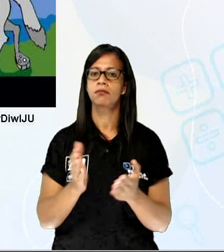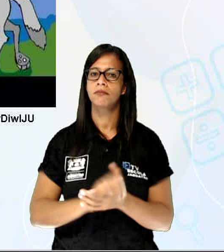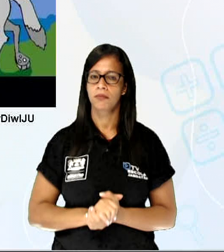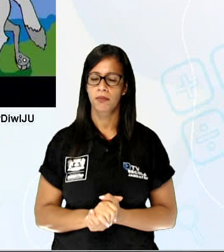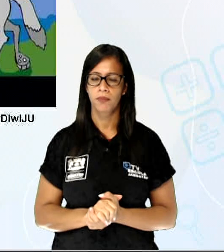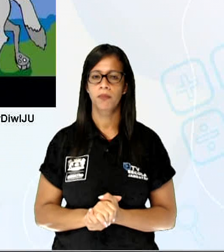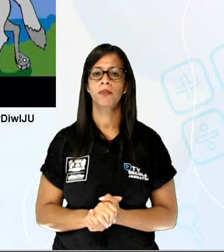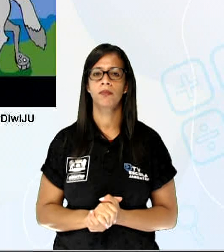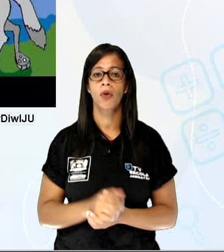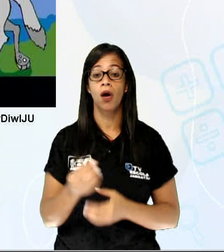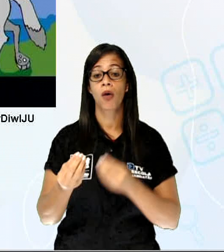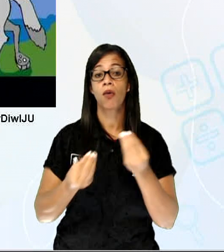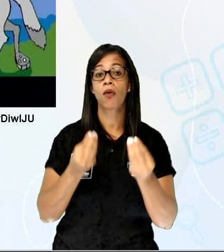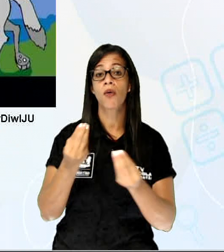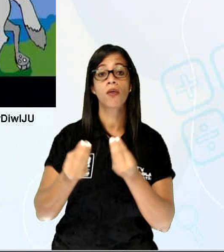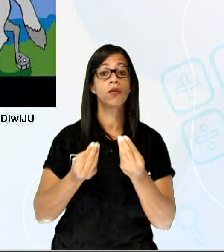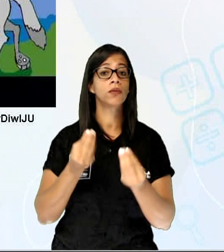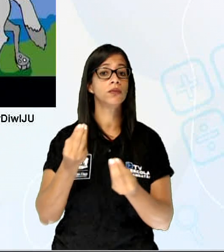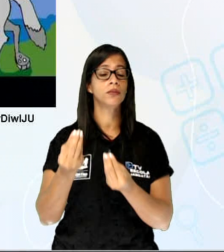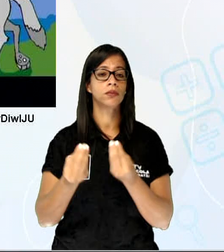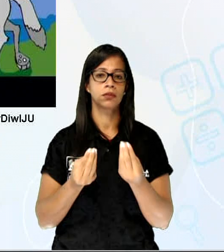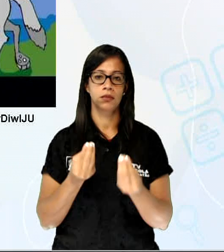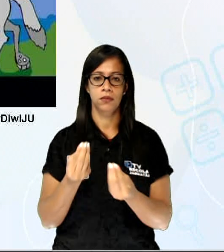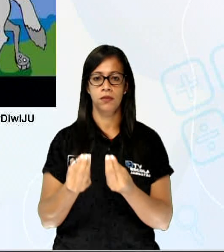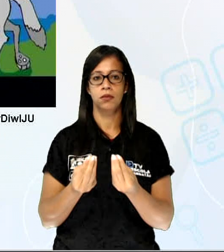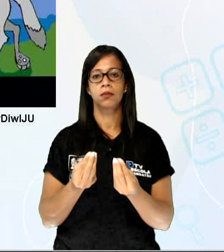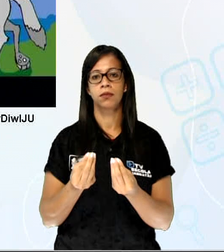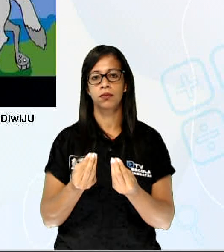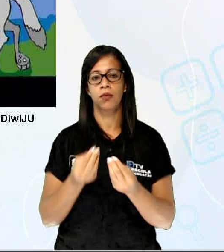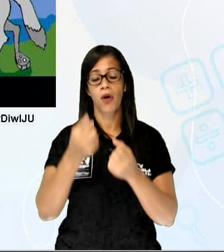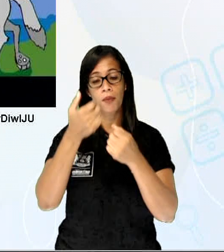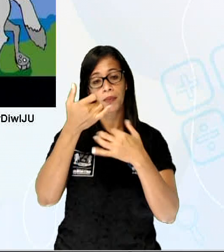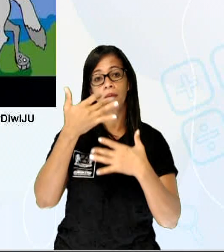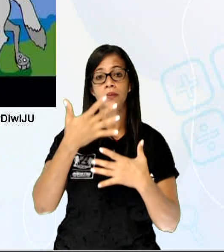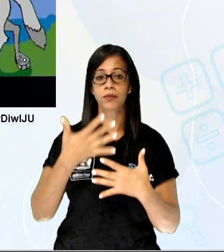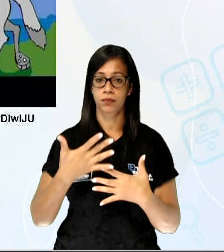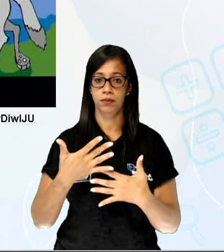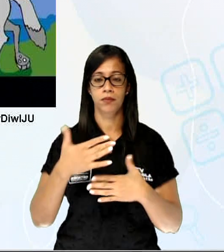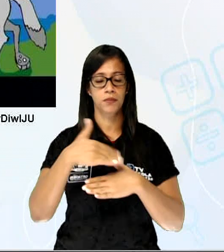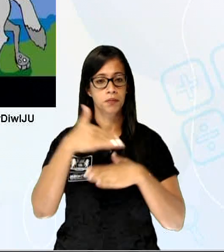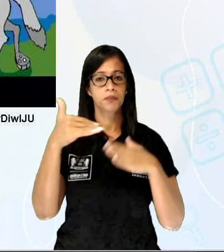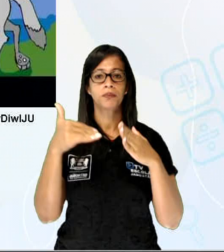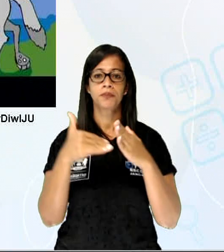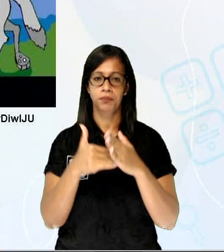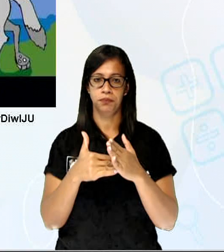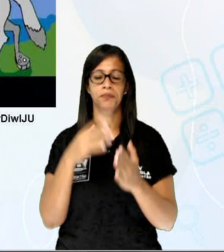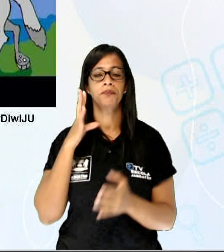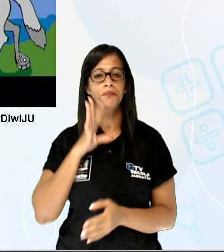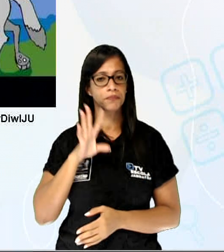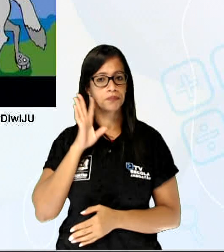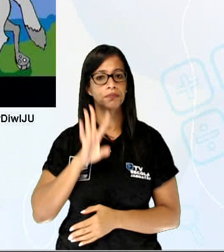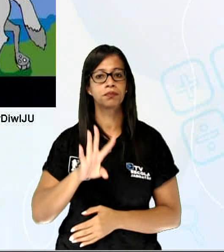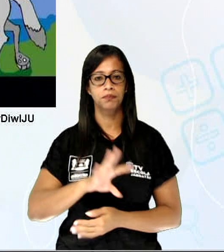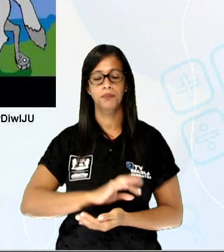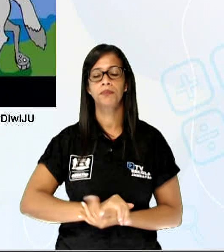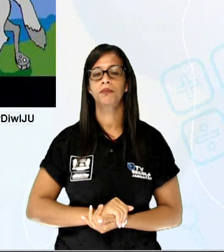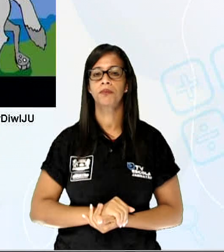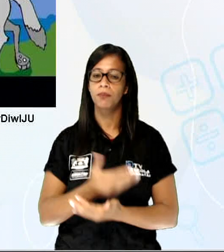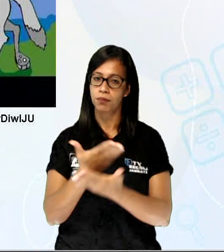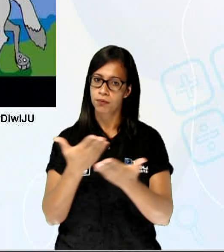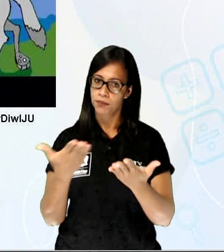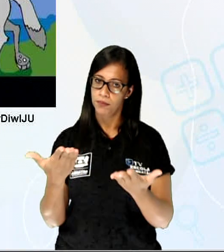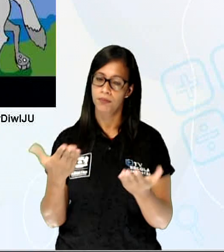os instrumentos, fala sobre os instrumentos, sobre um pouquinho a evolução dos instrumentos. É um livro muito legal, se vocês tiverem